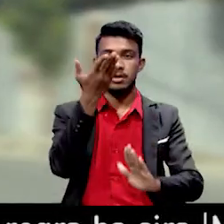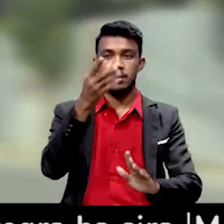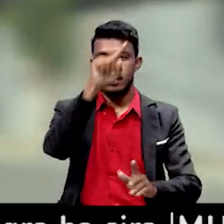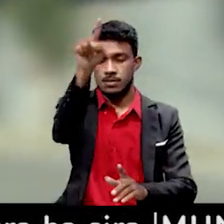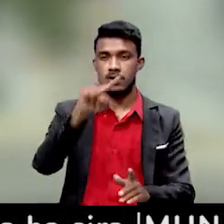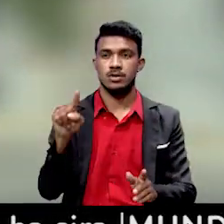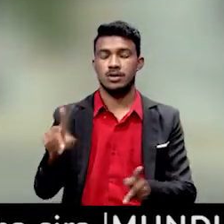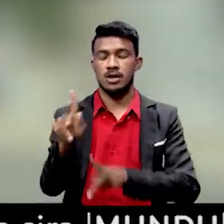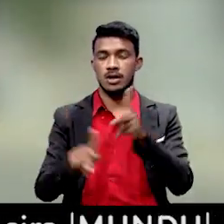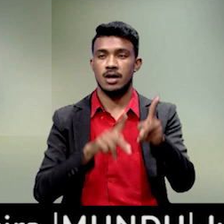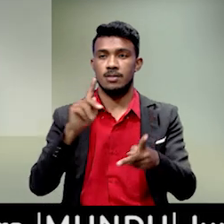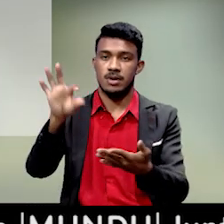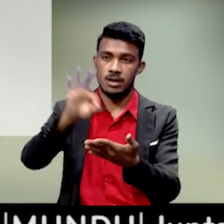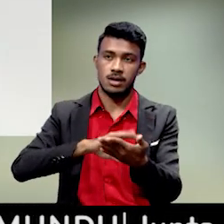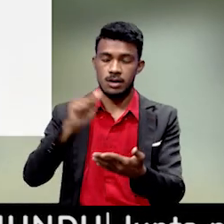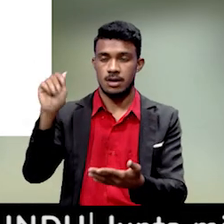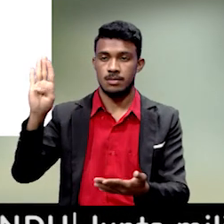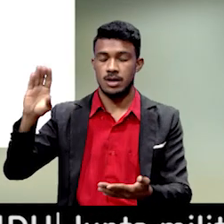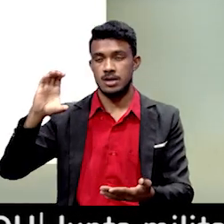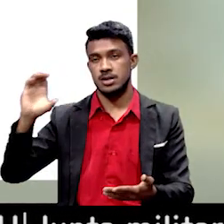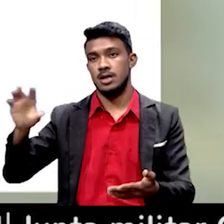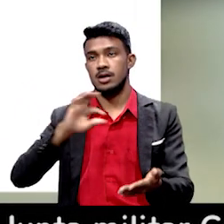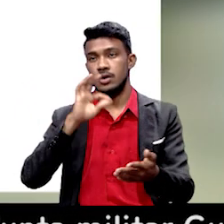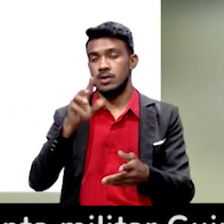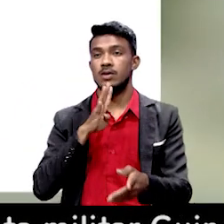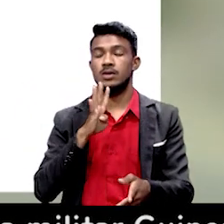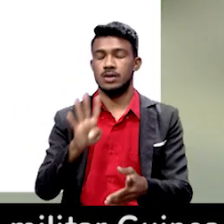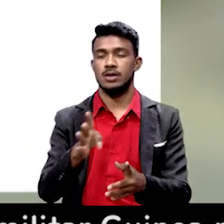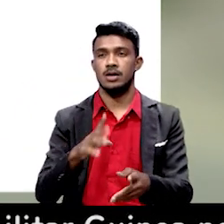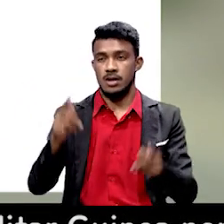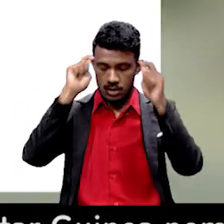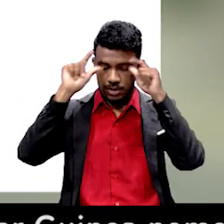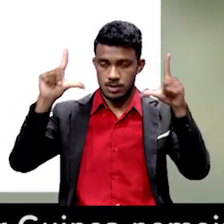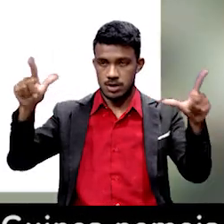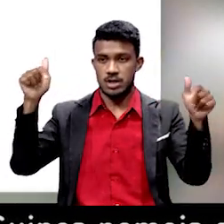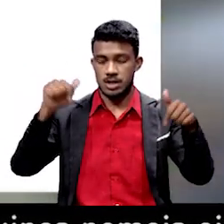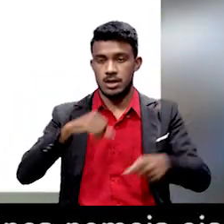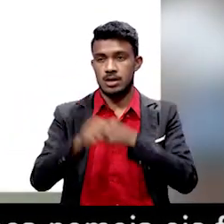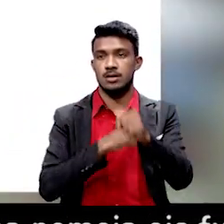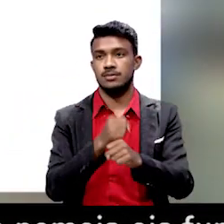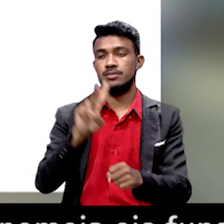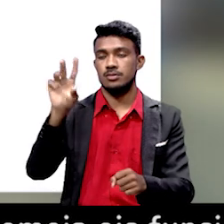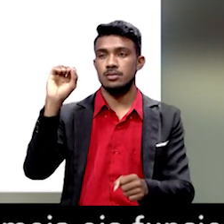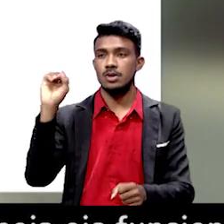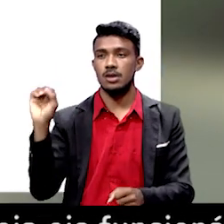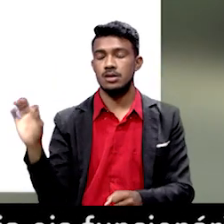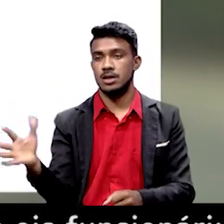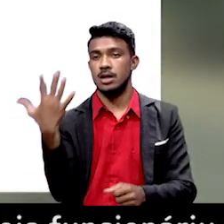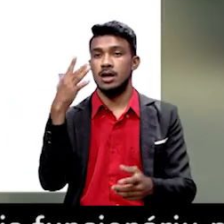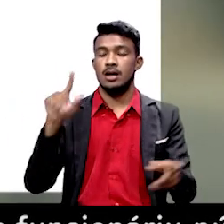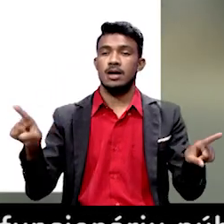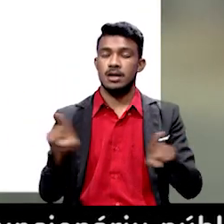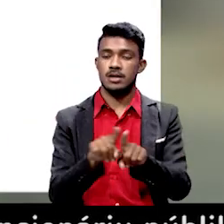percentagem ema alfabetizado iha liam ruma tuir idade, Timor-Leste iha tinang rinho rua San Loresin Lima, hanesan haturu